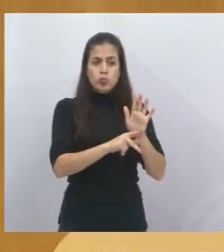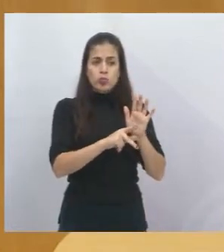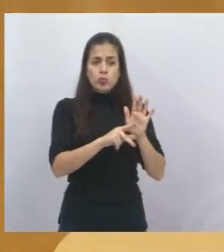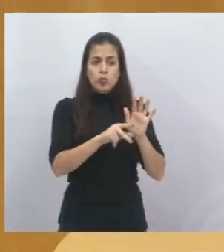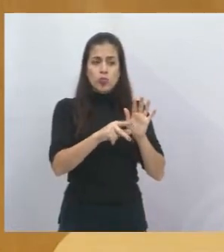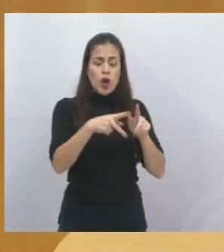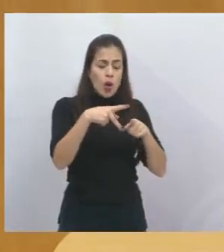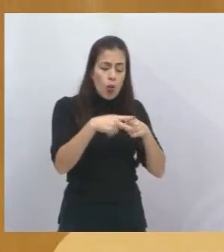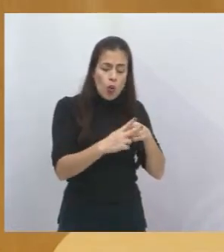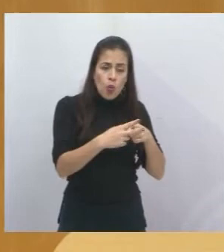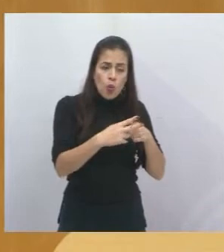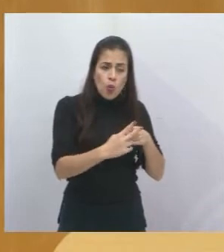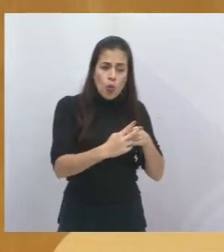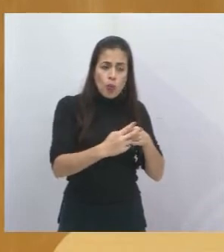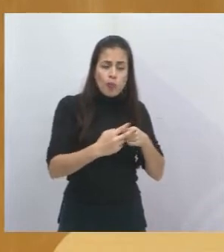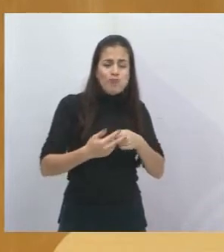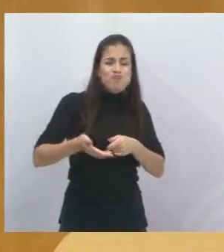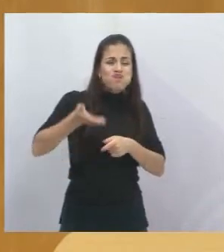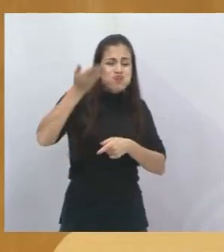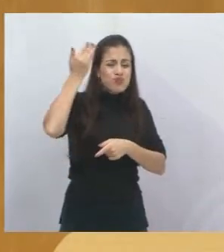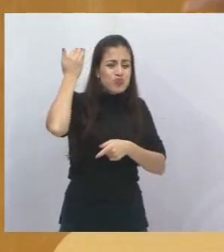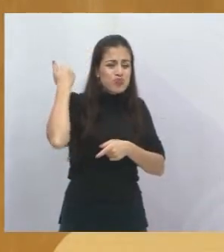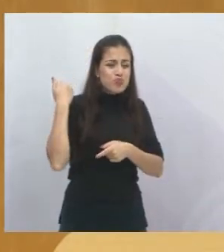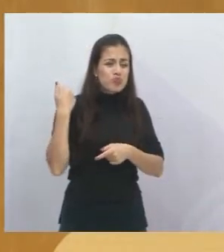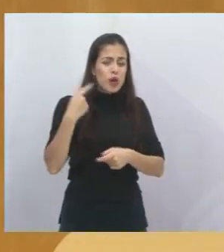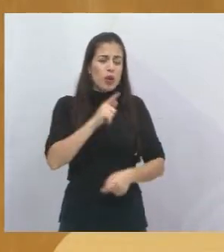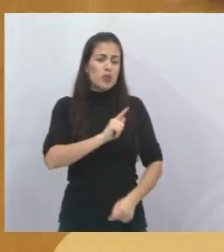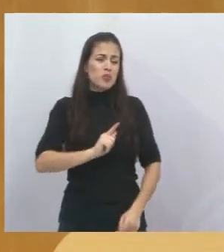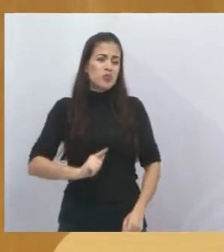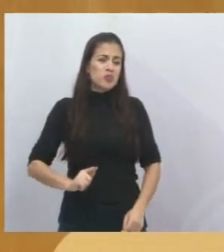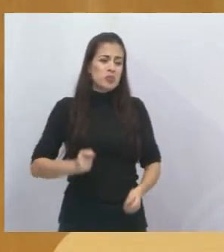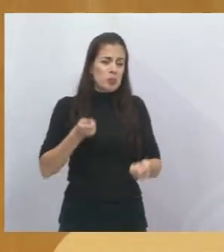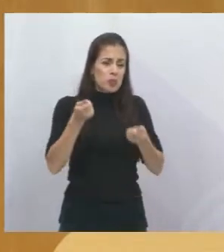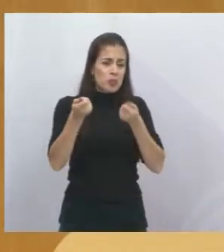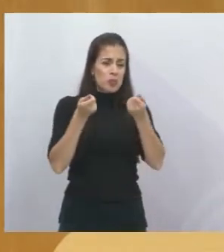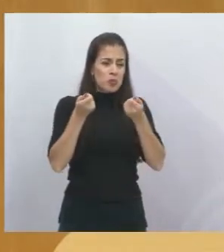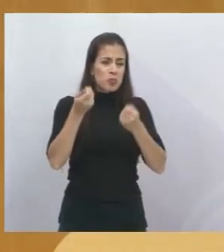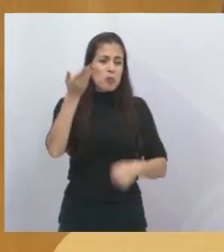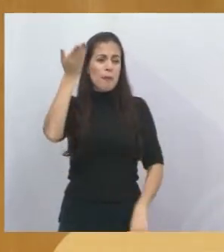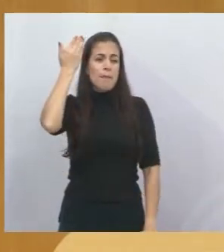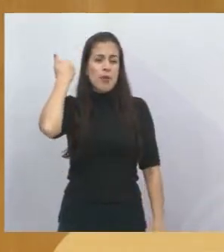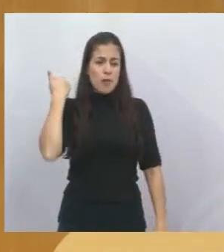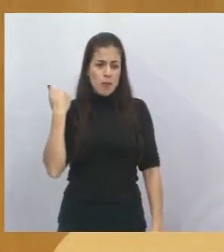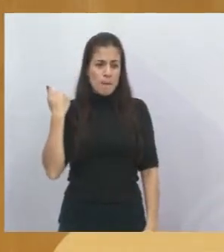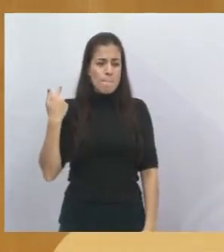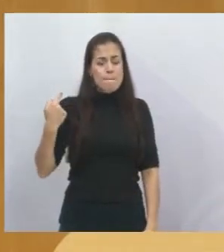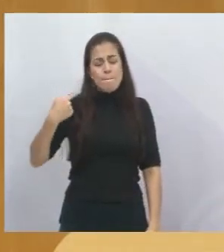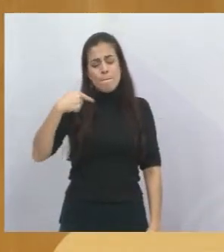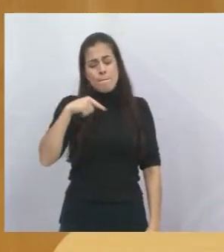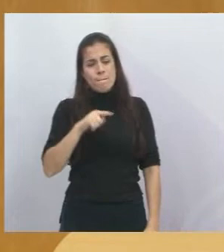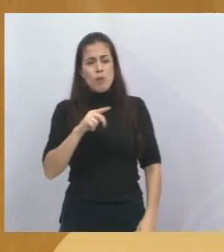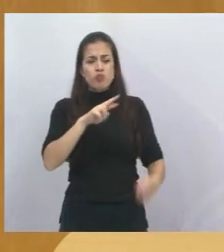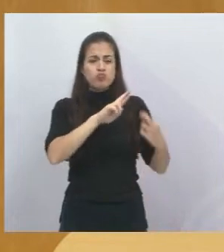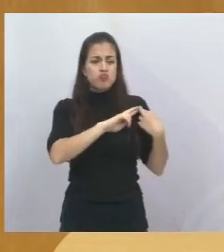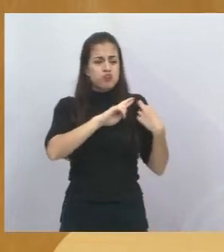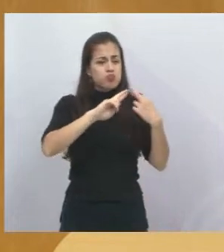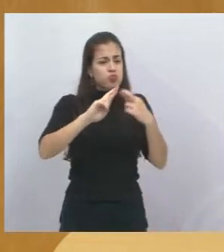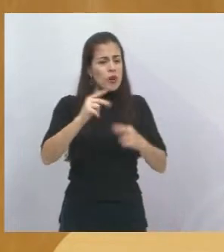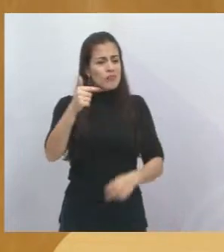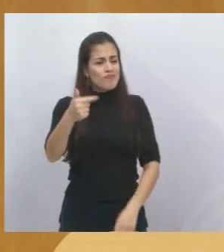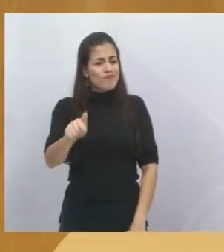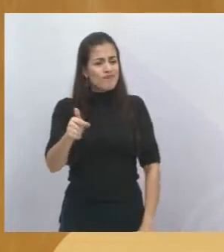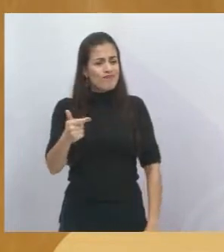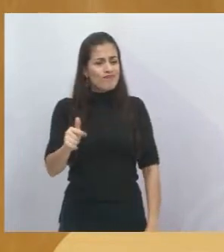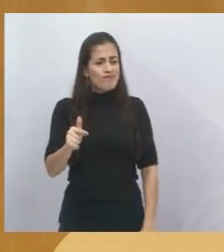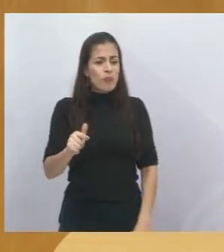do passado, aonde, infelizmente, as administrações passadas, que por aqui passou, não teve essa responsabilidade. Aonde